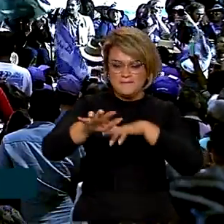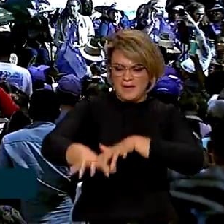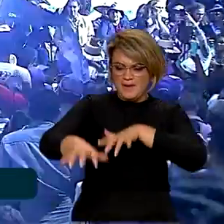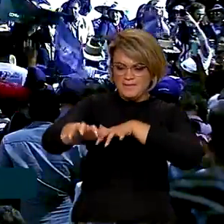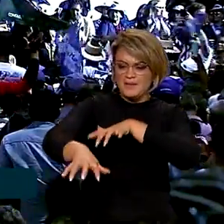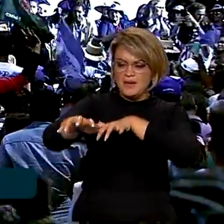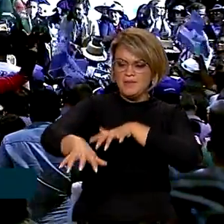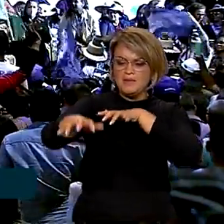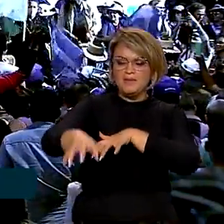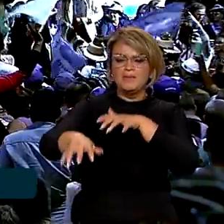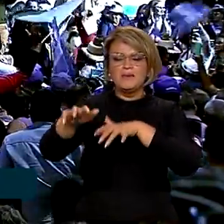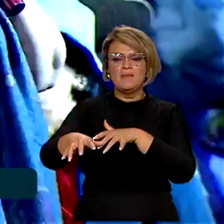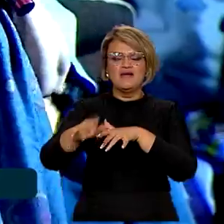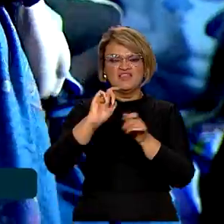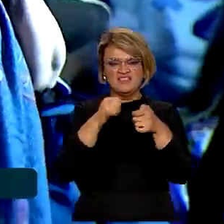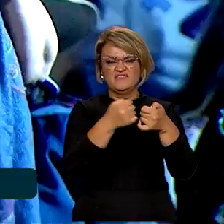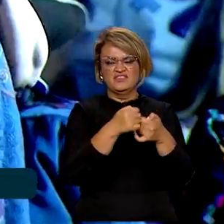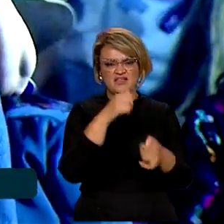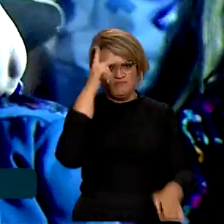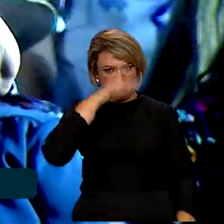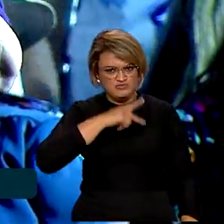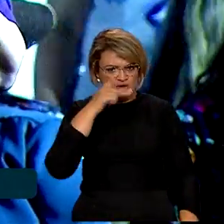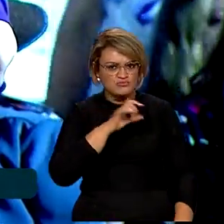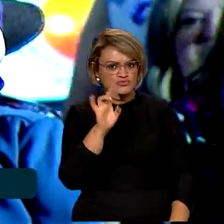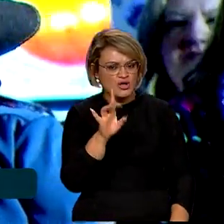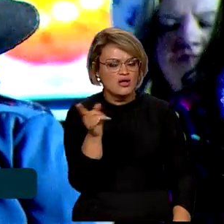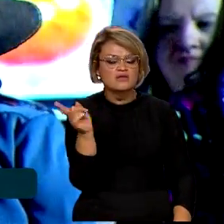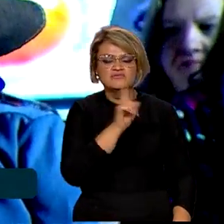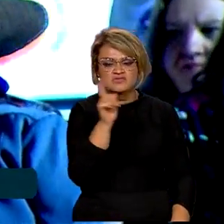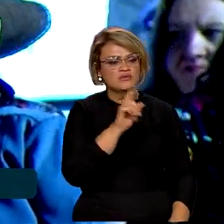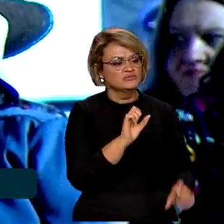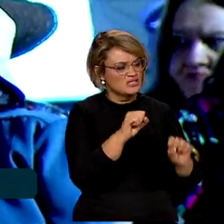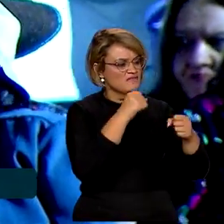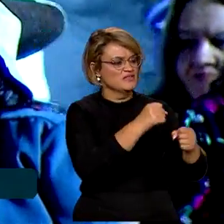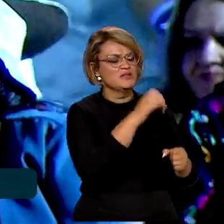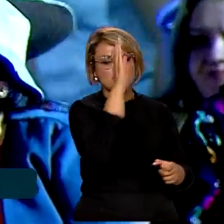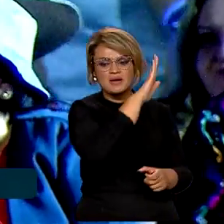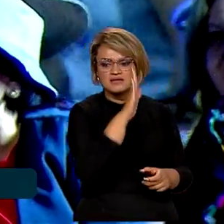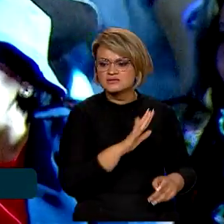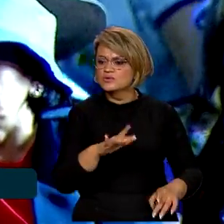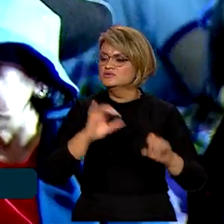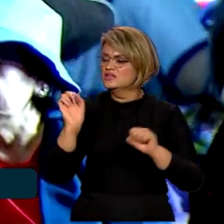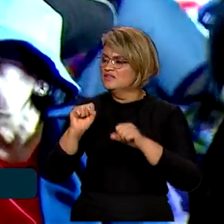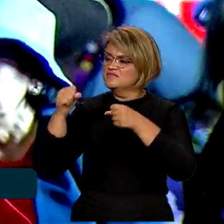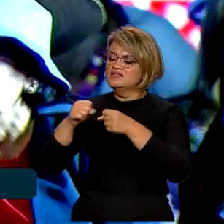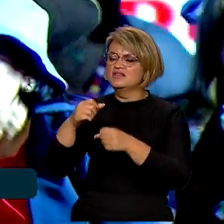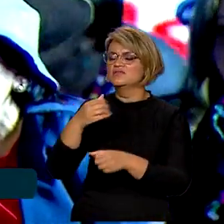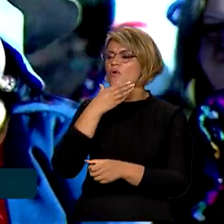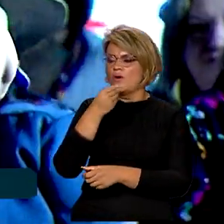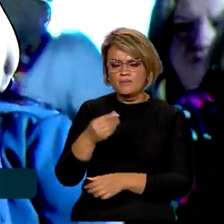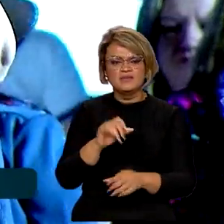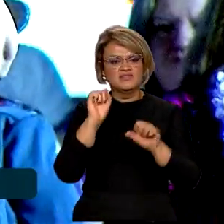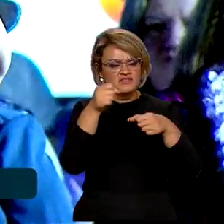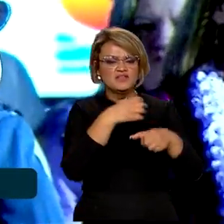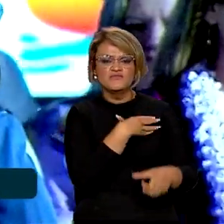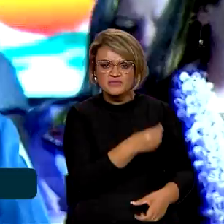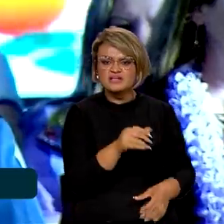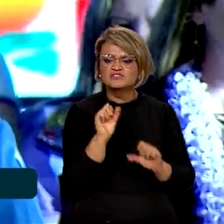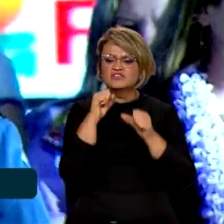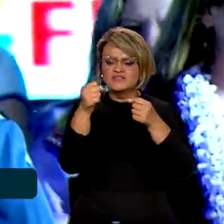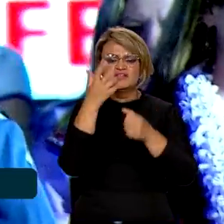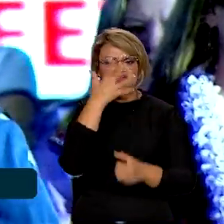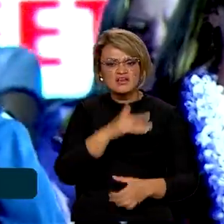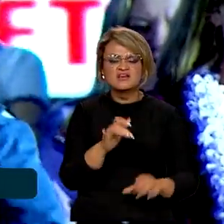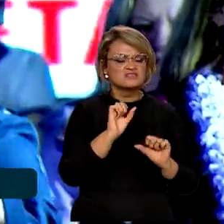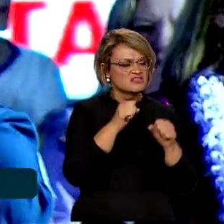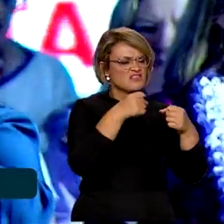elas não marcham só por elas, elas marcham pelo Brasil, elas marcham pelos homens, pelos filhos, pelas